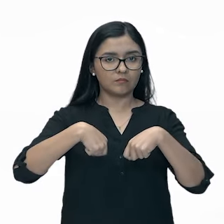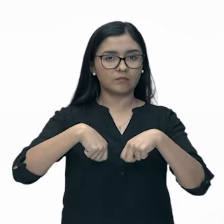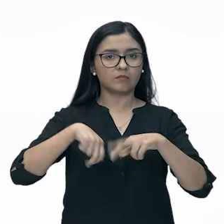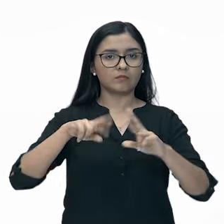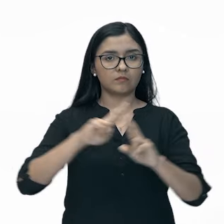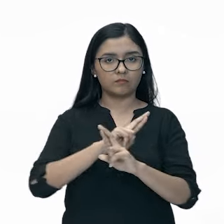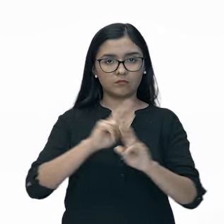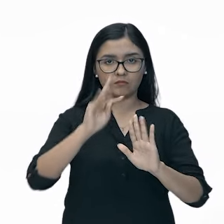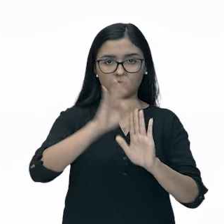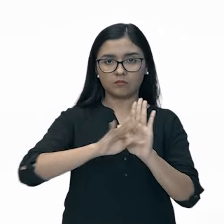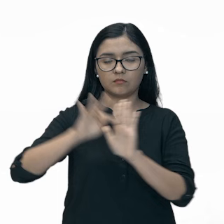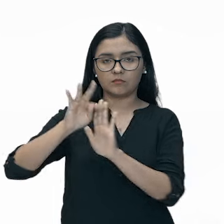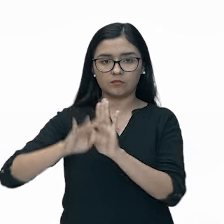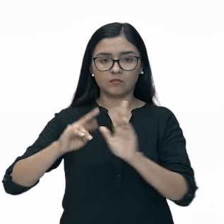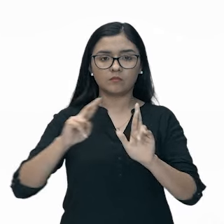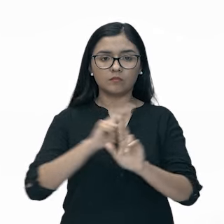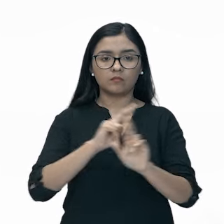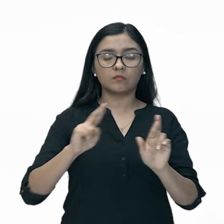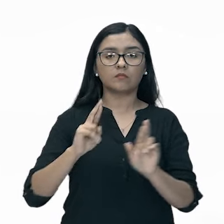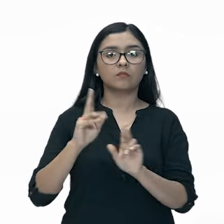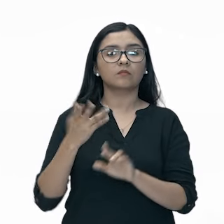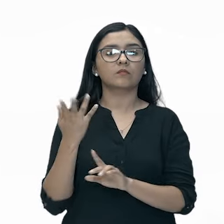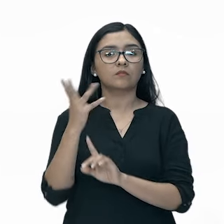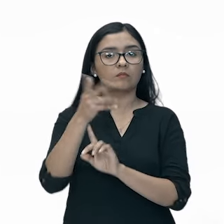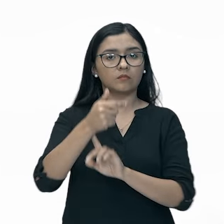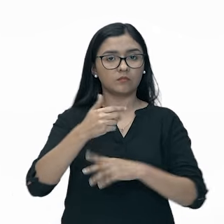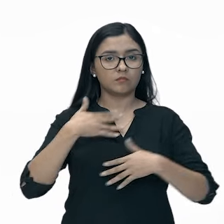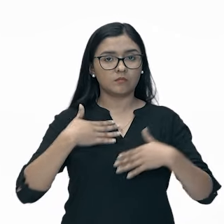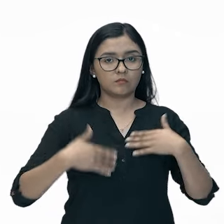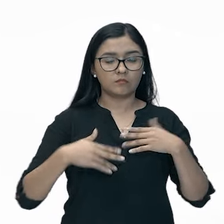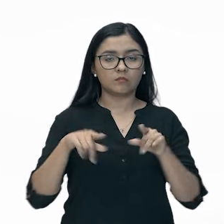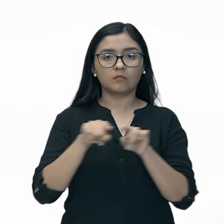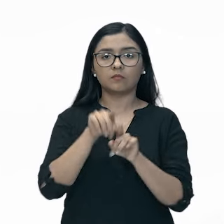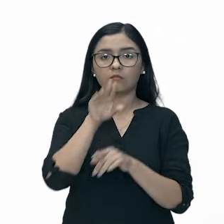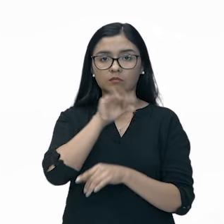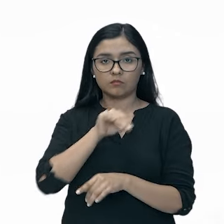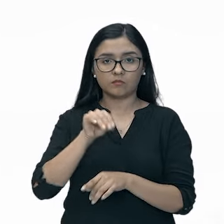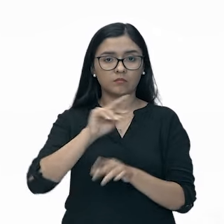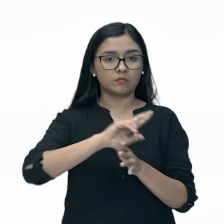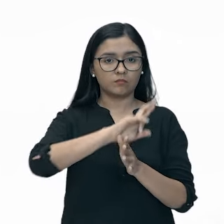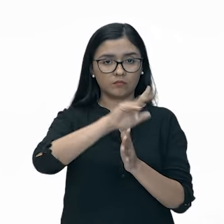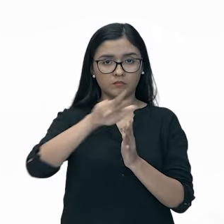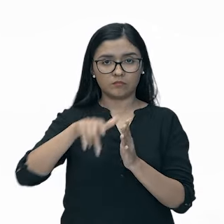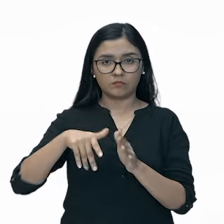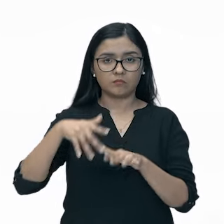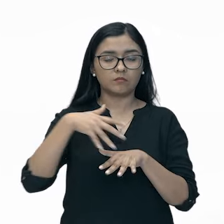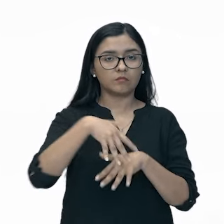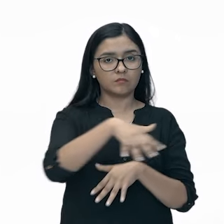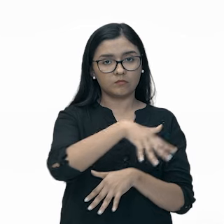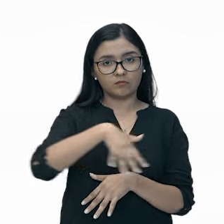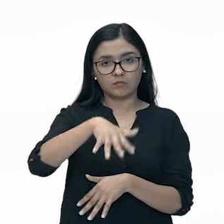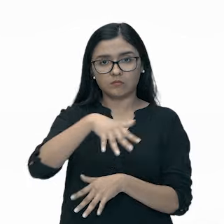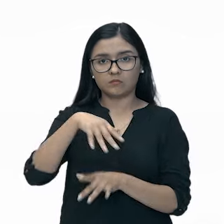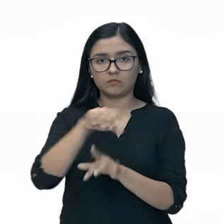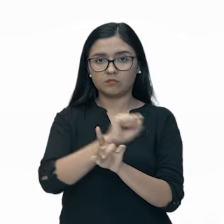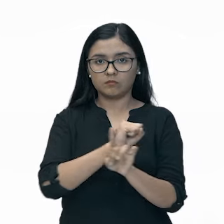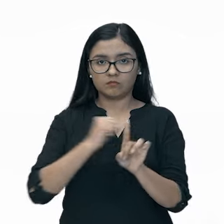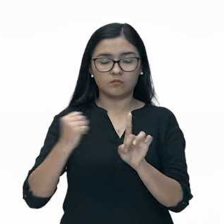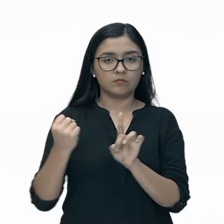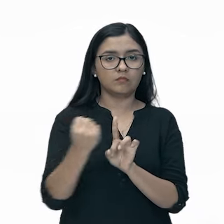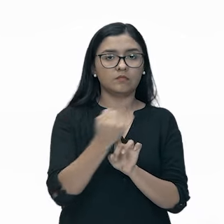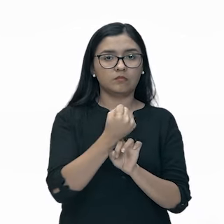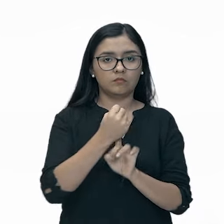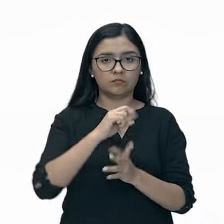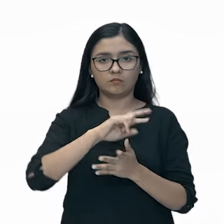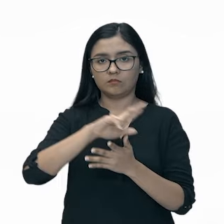textual nas práticas artísticas corporais e verbais nos diferentes Campos de atuação social e nas